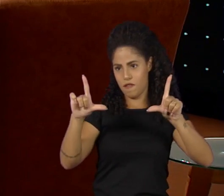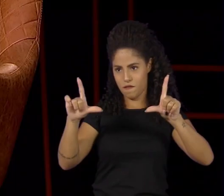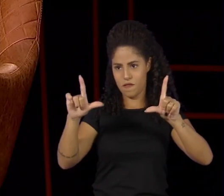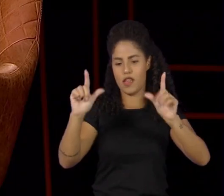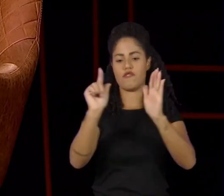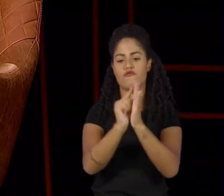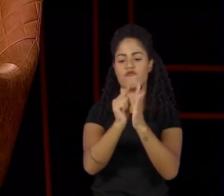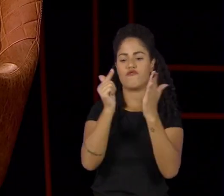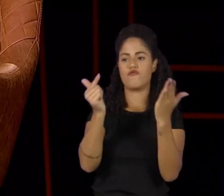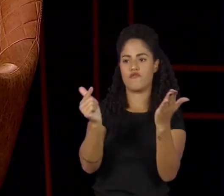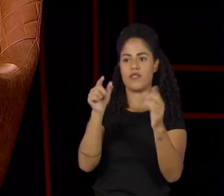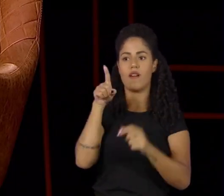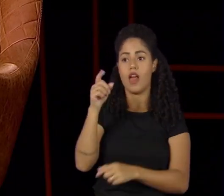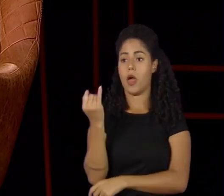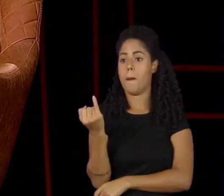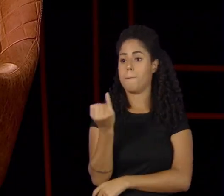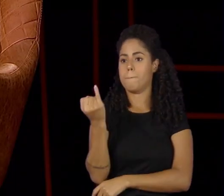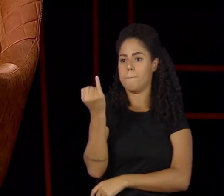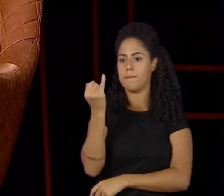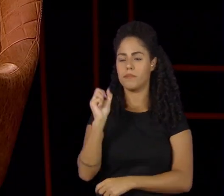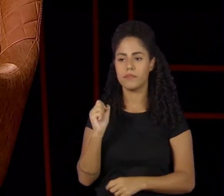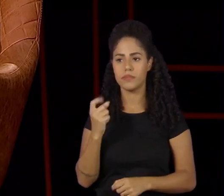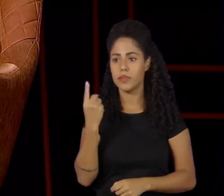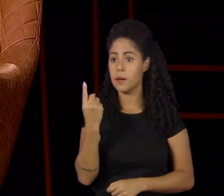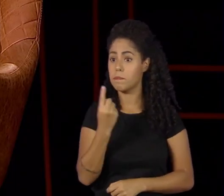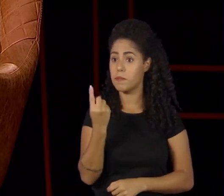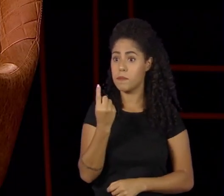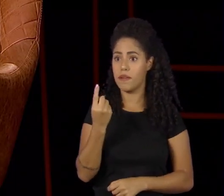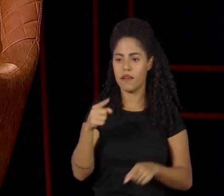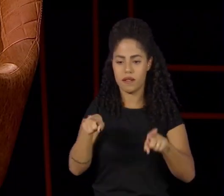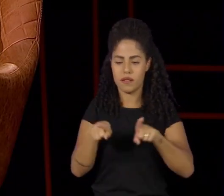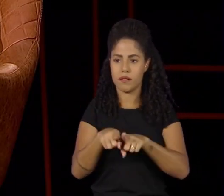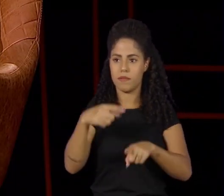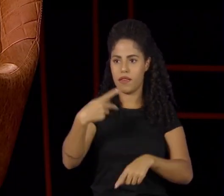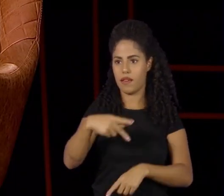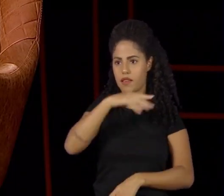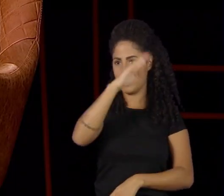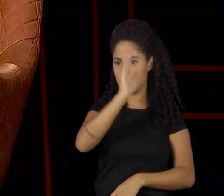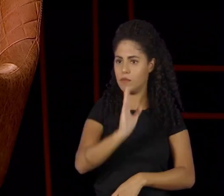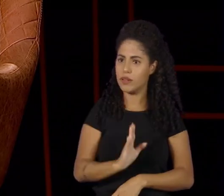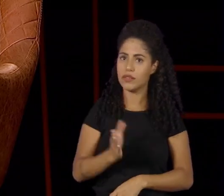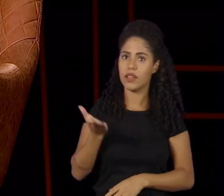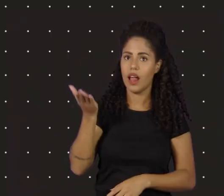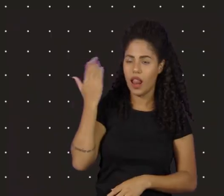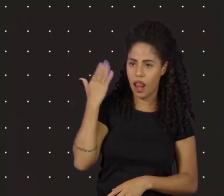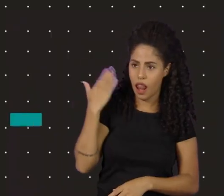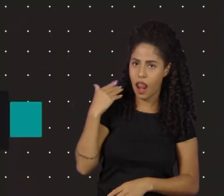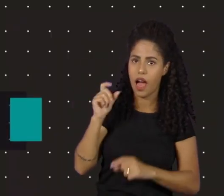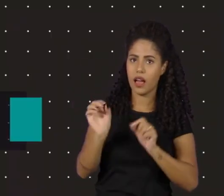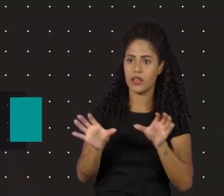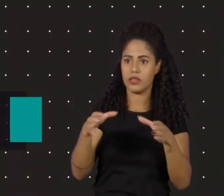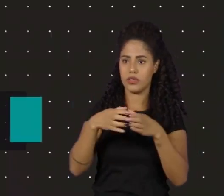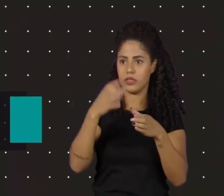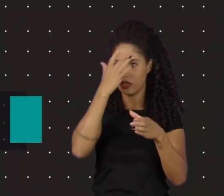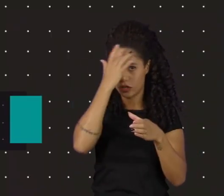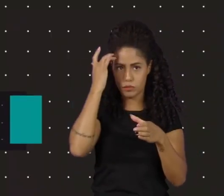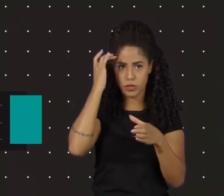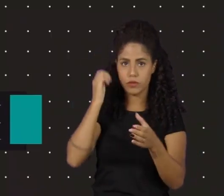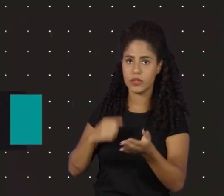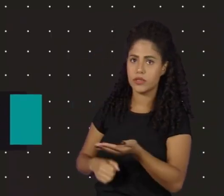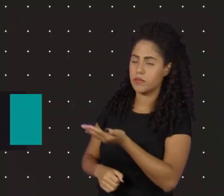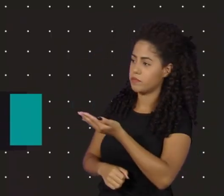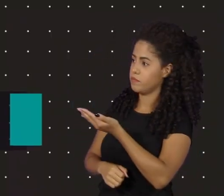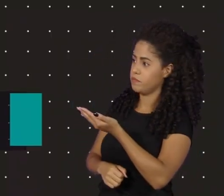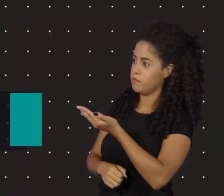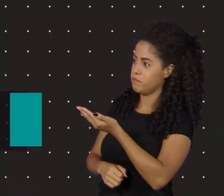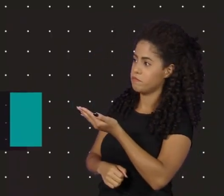primeira estação de televisão a ser construída no Brasil. Ele lá, o F. Pessoa de Queiroz, o Francisco Pessoa de Queiroz, que